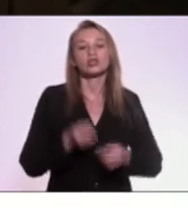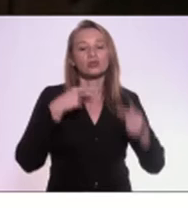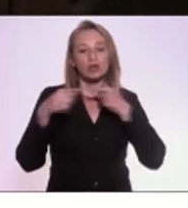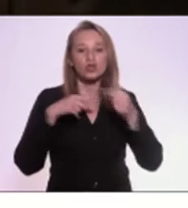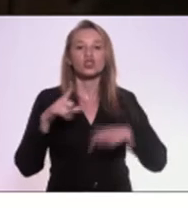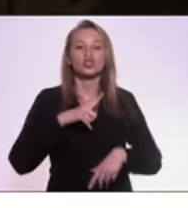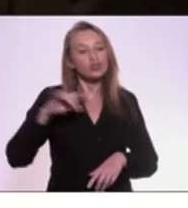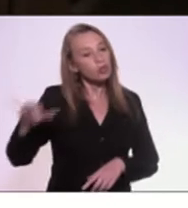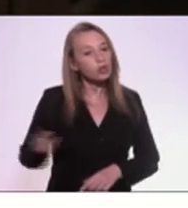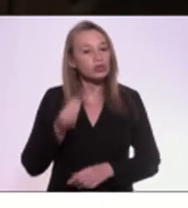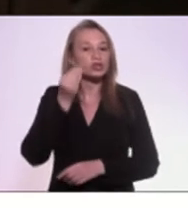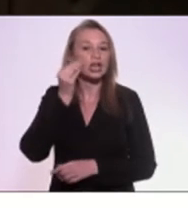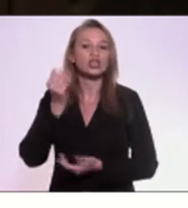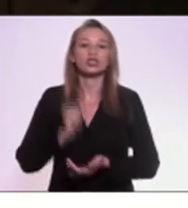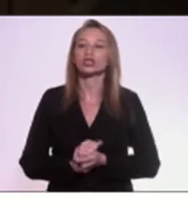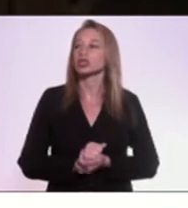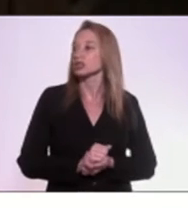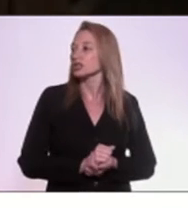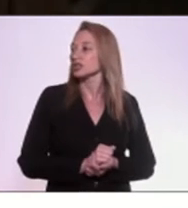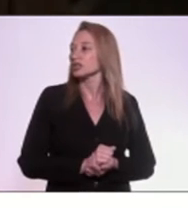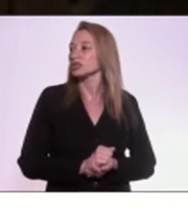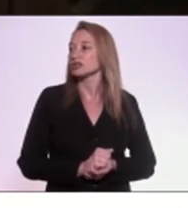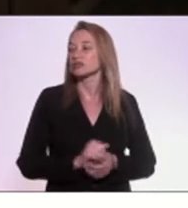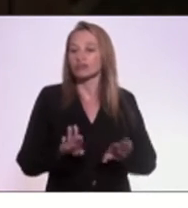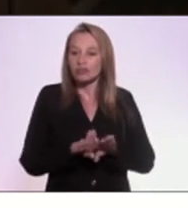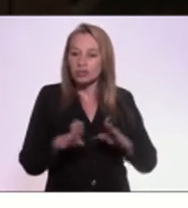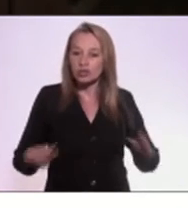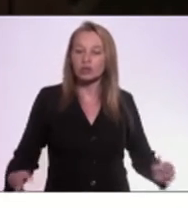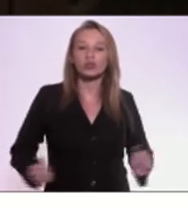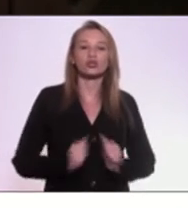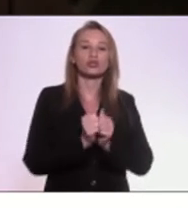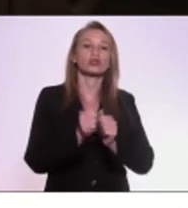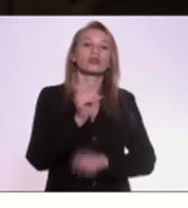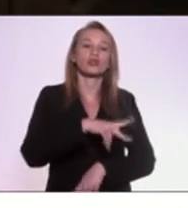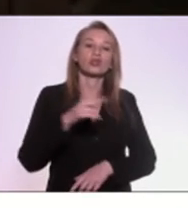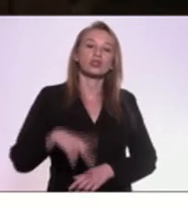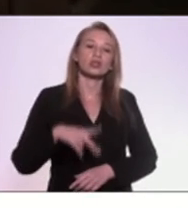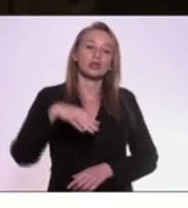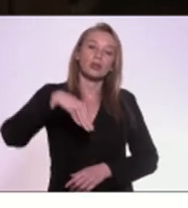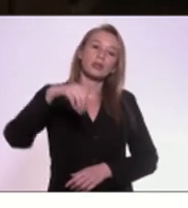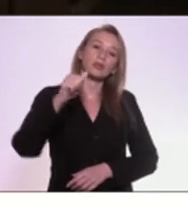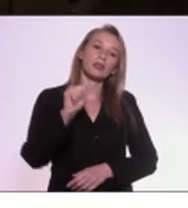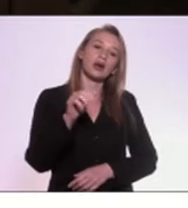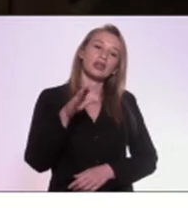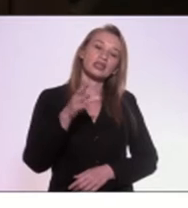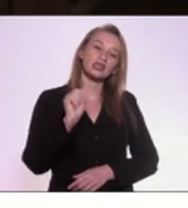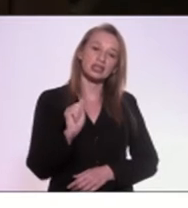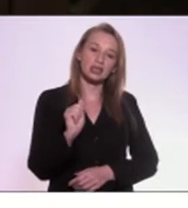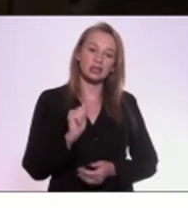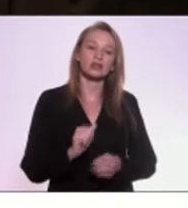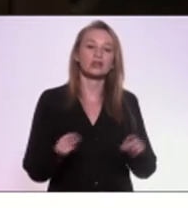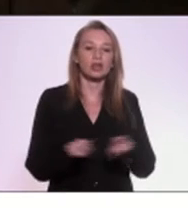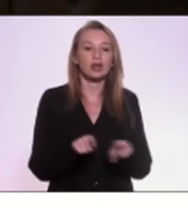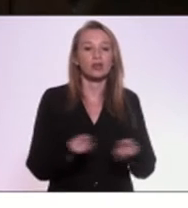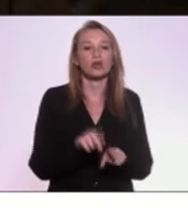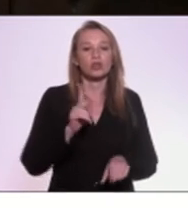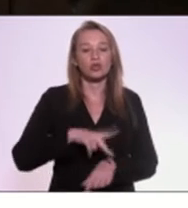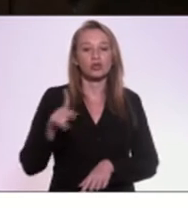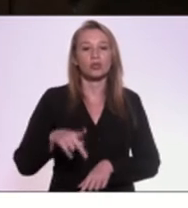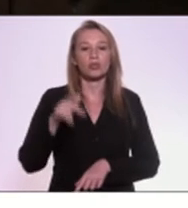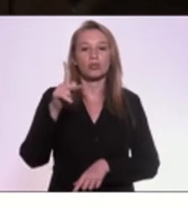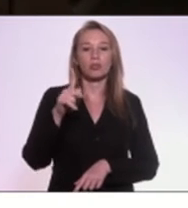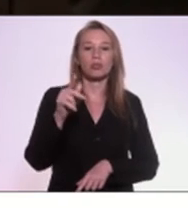a oportunidade de ficar à mesa com a professora Márcia Alvarenga e o professor Paulo